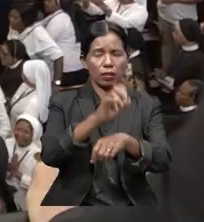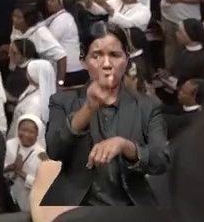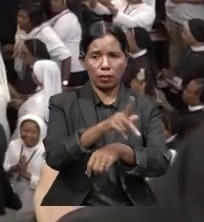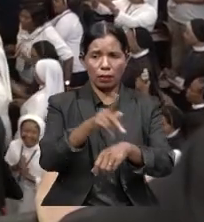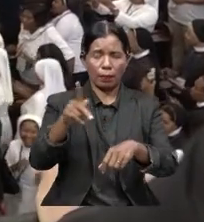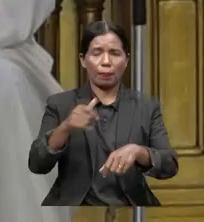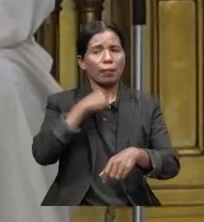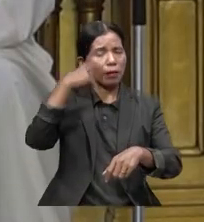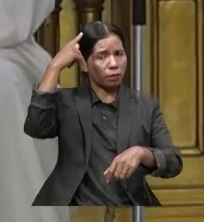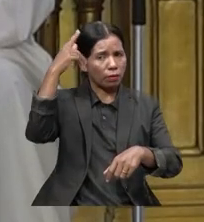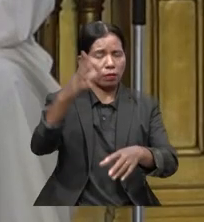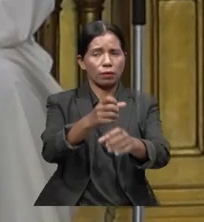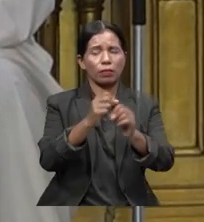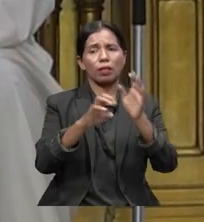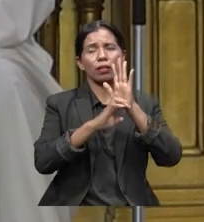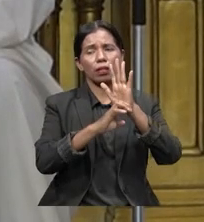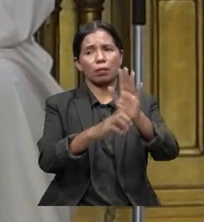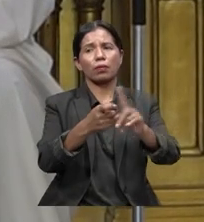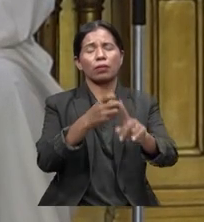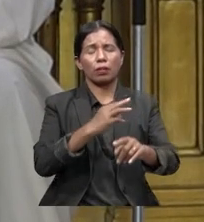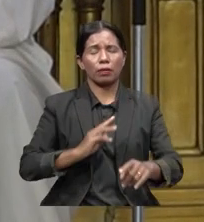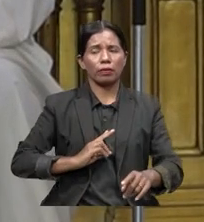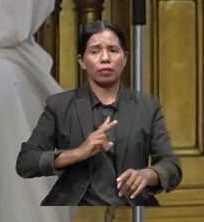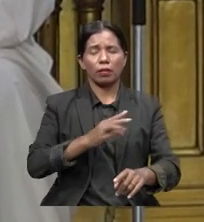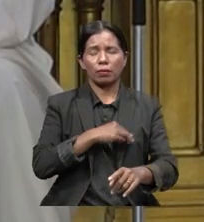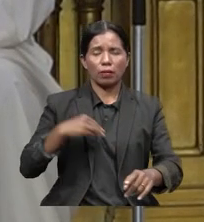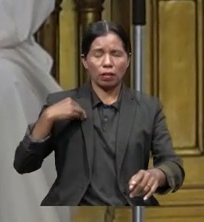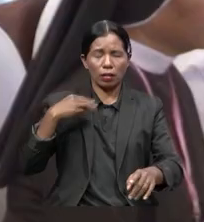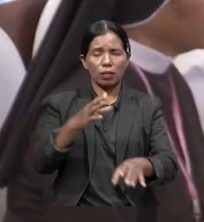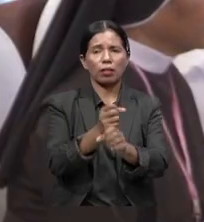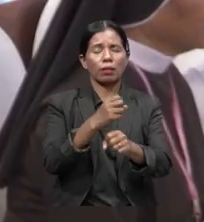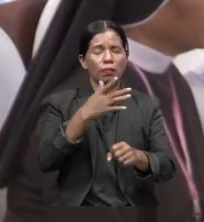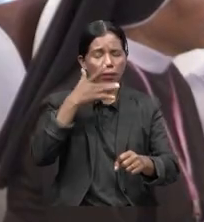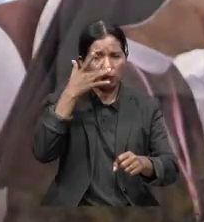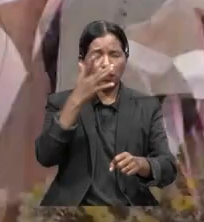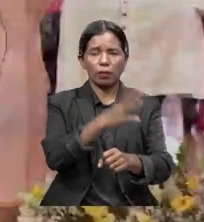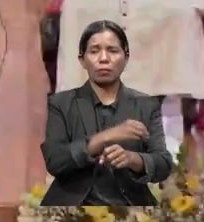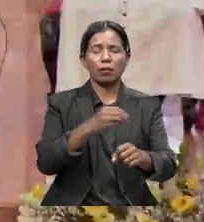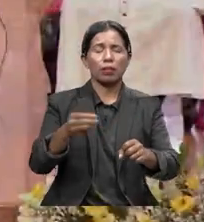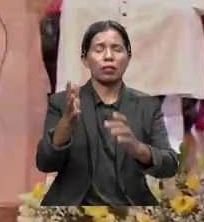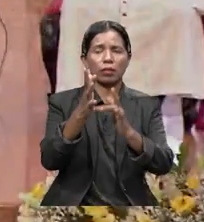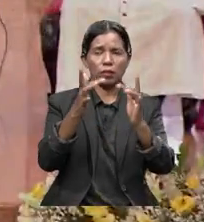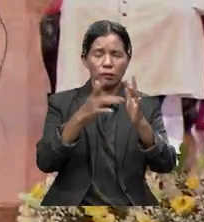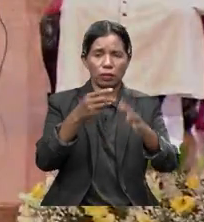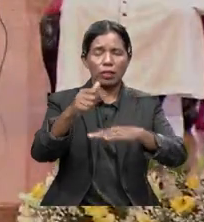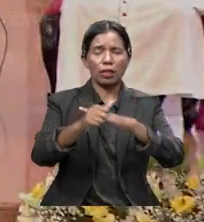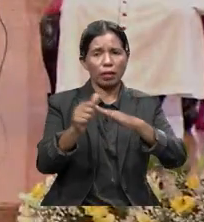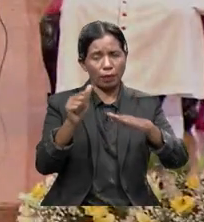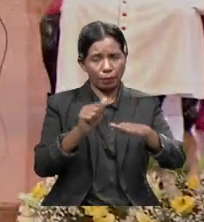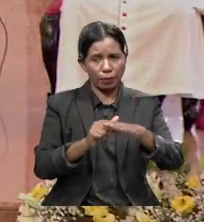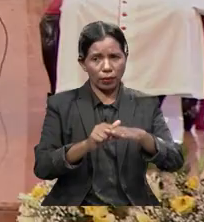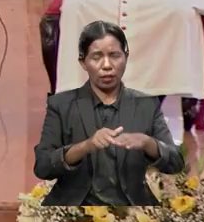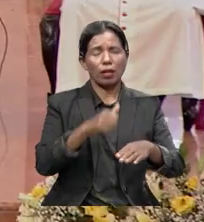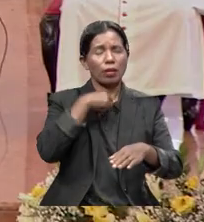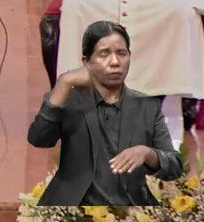mutu, né, Papa Francisco, foi exemplo de Maria nebecose minamorin, mas Jesus nia ain, ou de hamorin, o malaran. Também, né, líder máximo da igreja